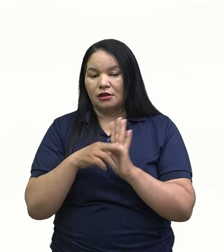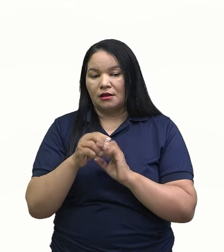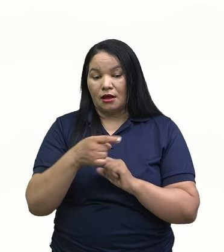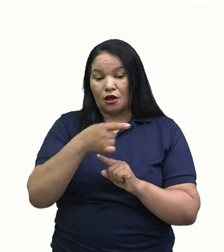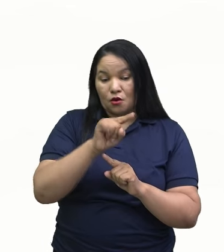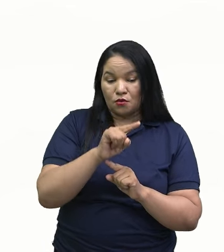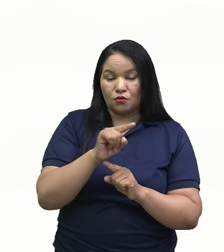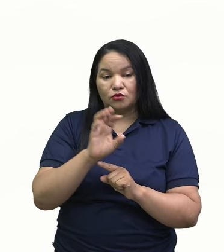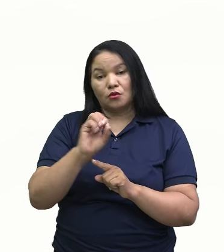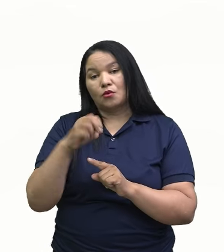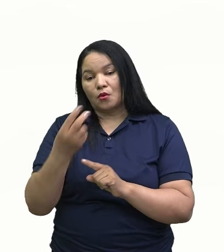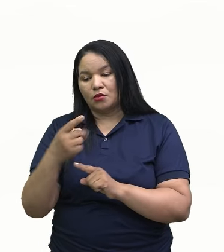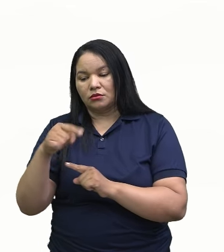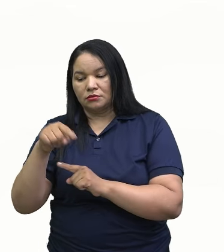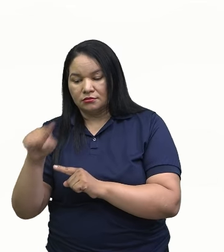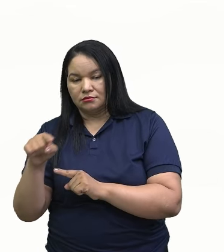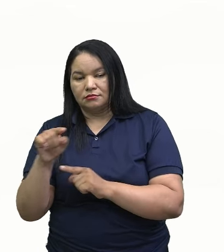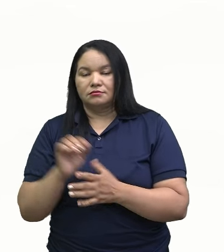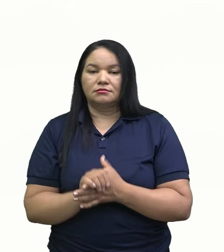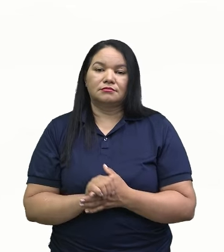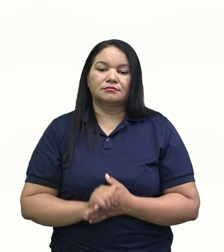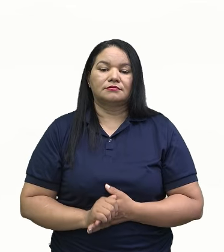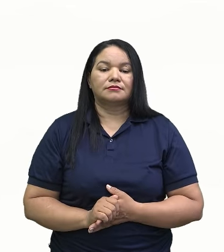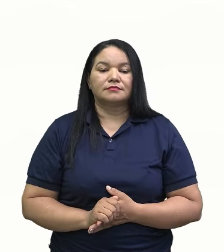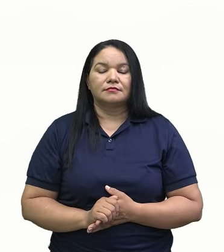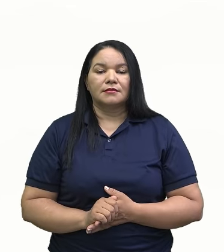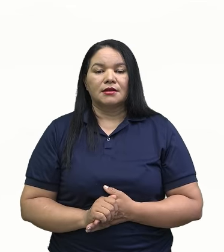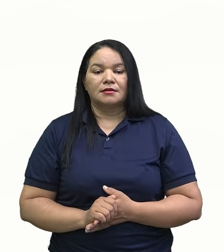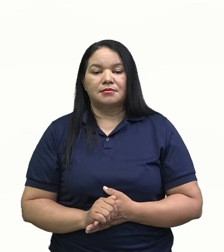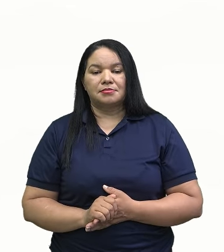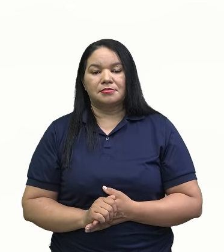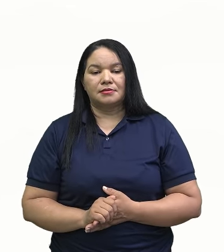ou circunflexo. Vamos continuar.